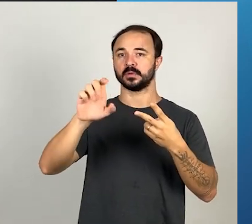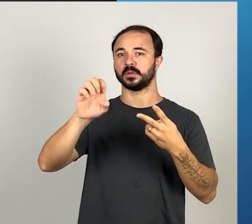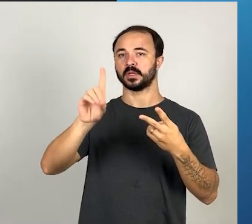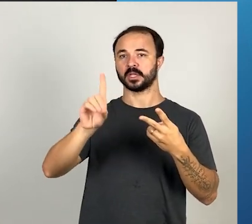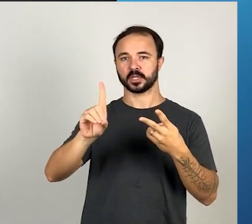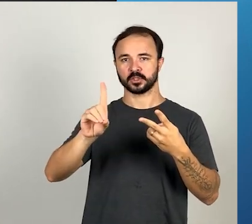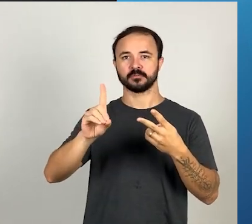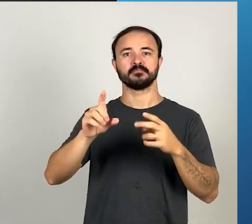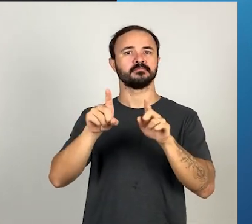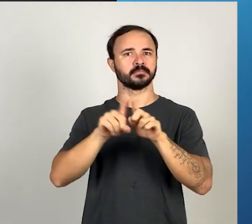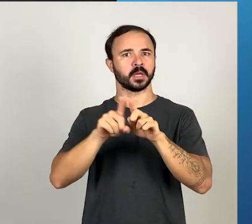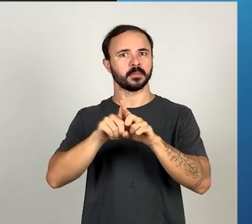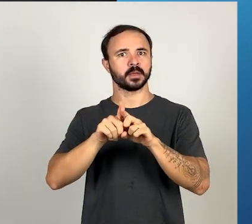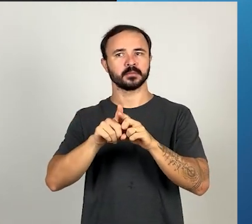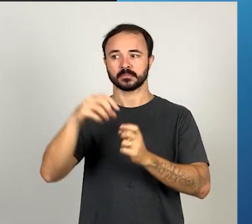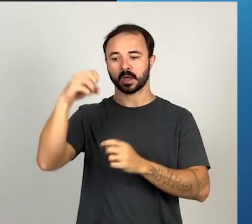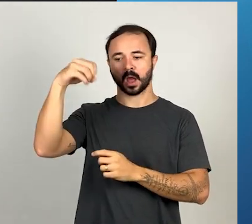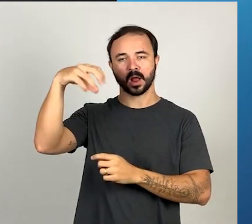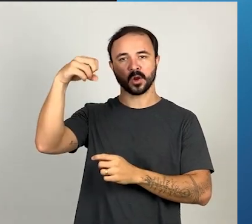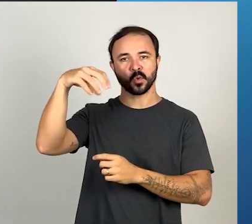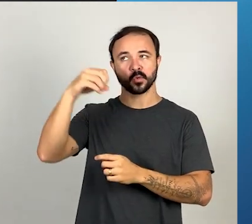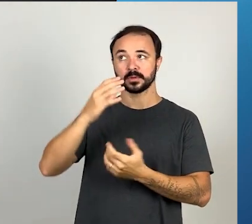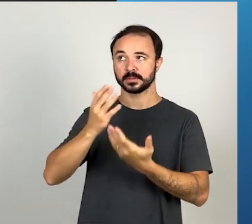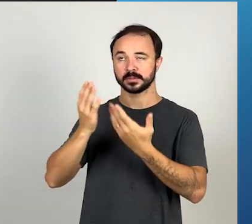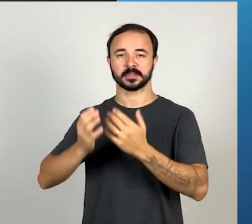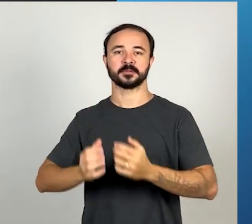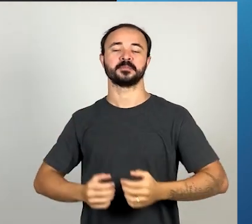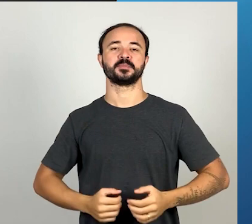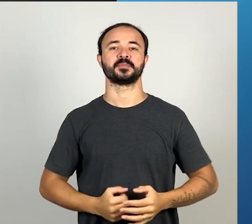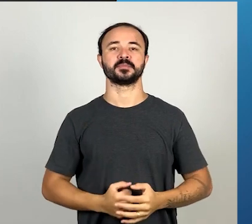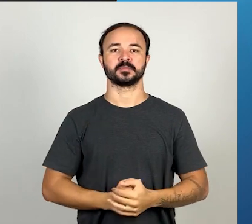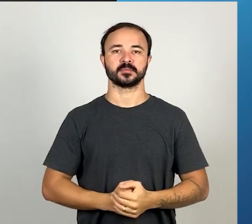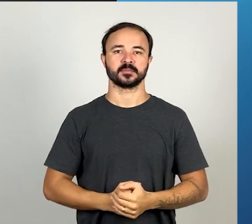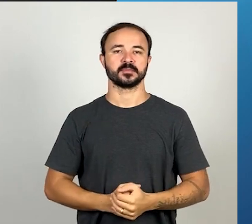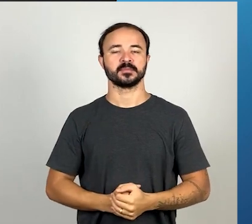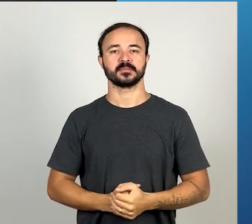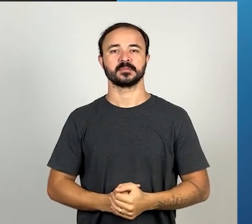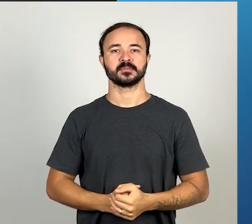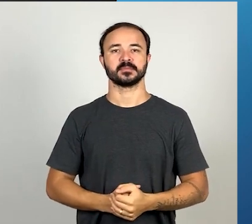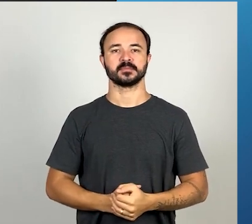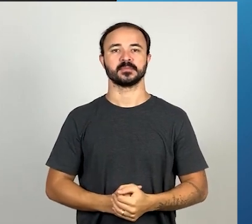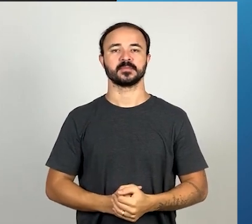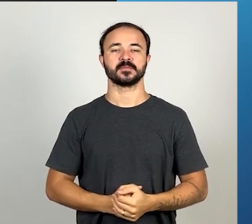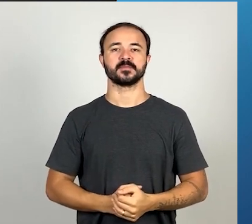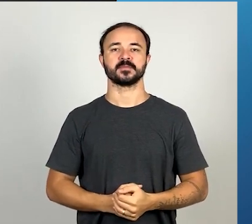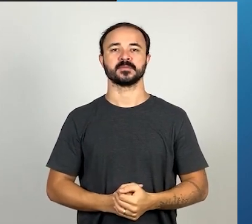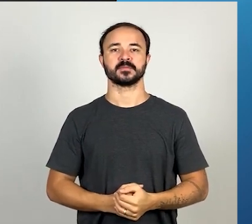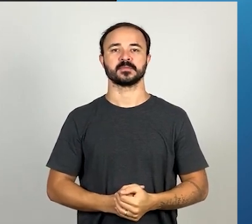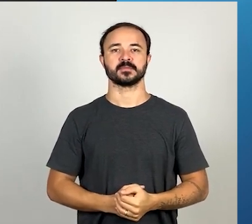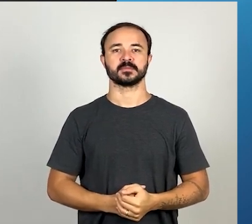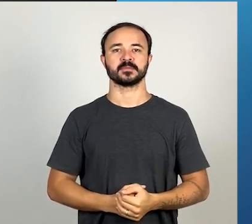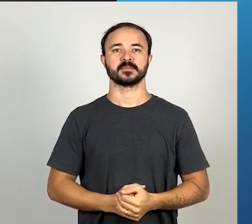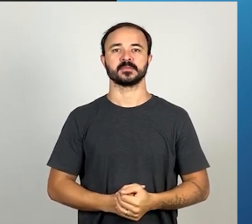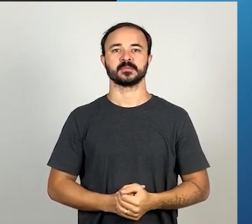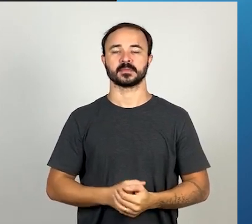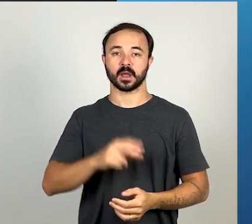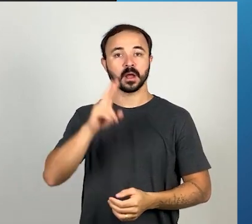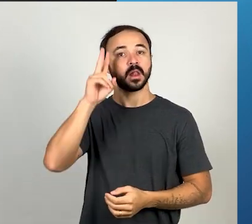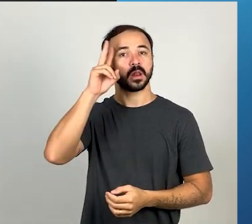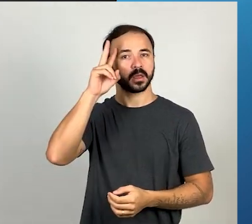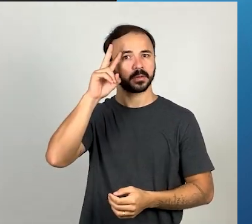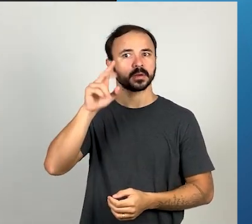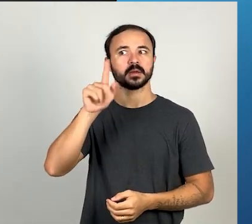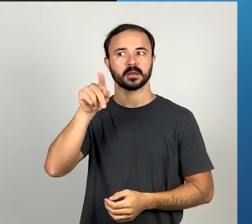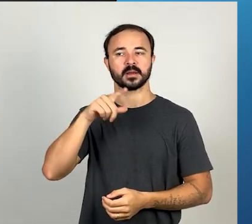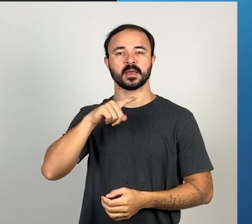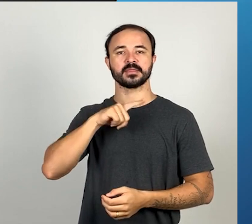IDE. O Arduino IDE é a plataforma que vamos poder fazer uma programação em linguagem C e enviar para as placas e